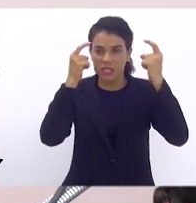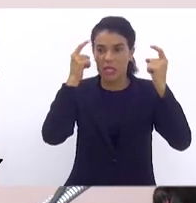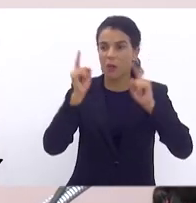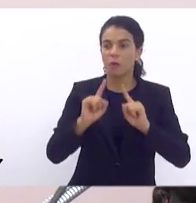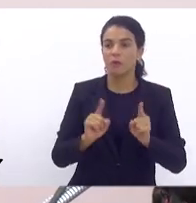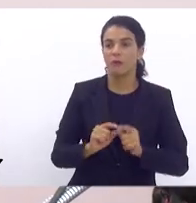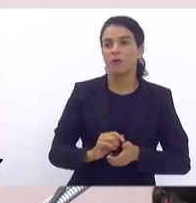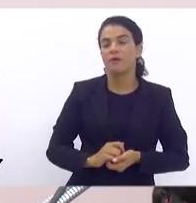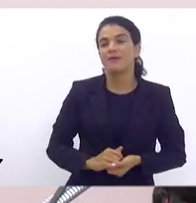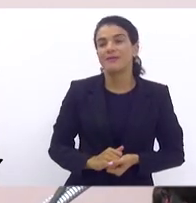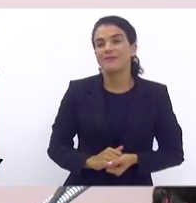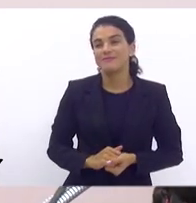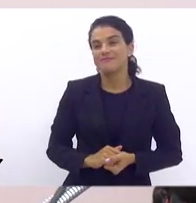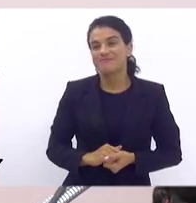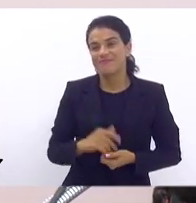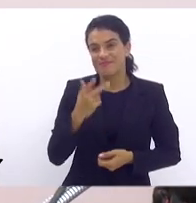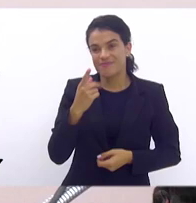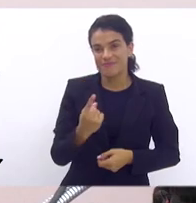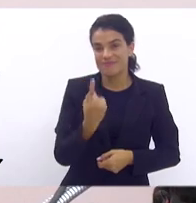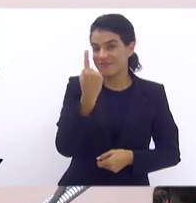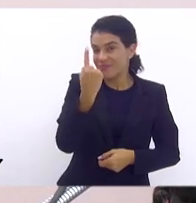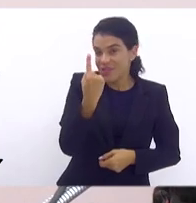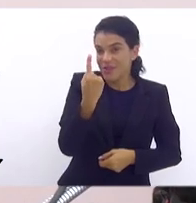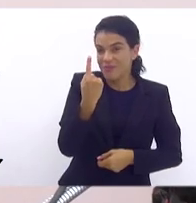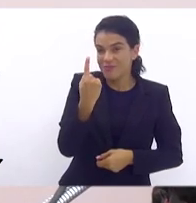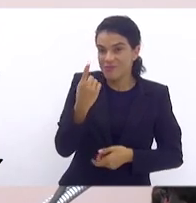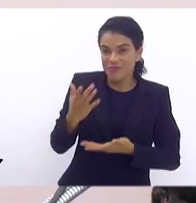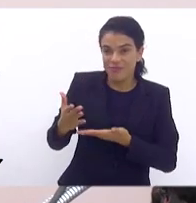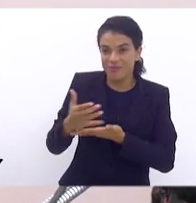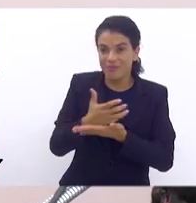que a senhora falou que só tem um dado né